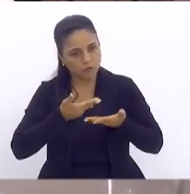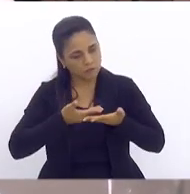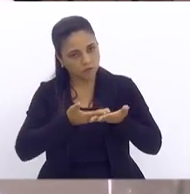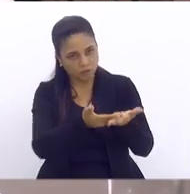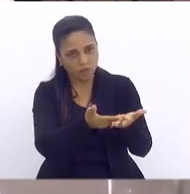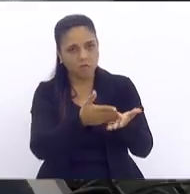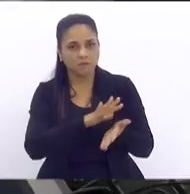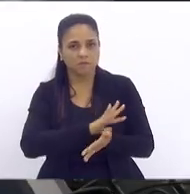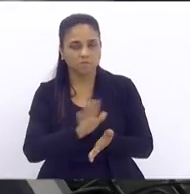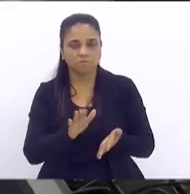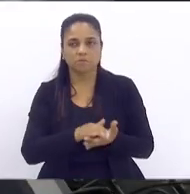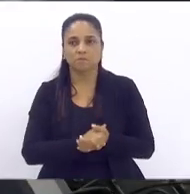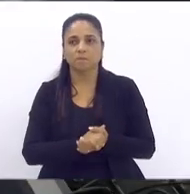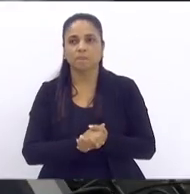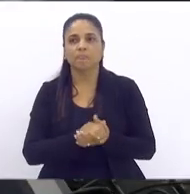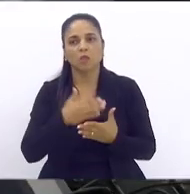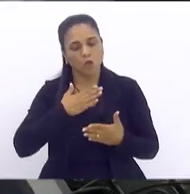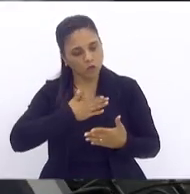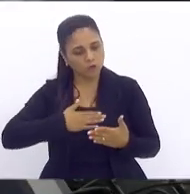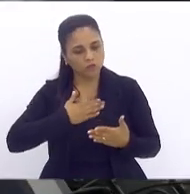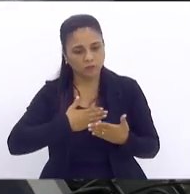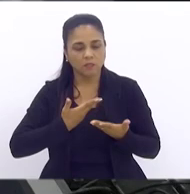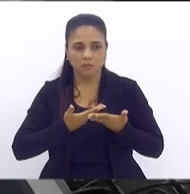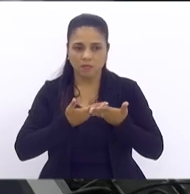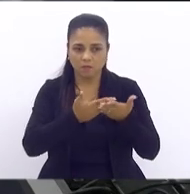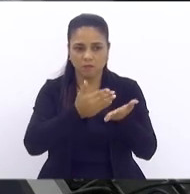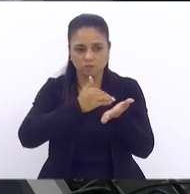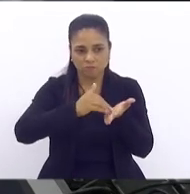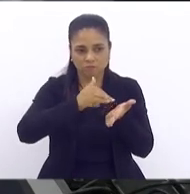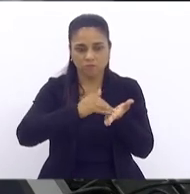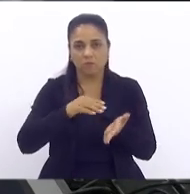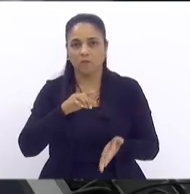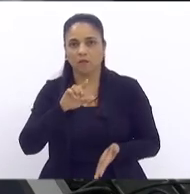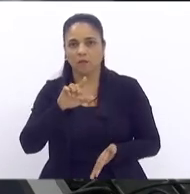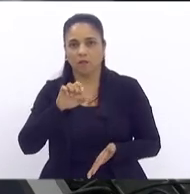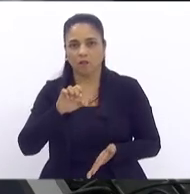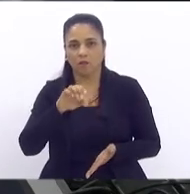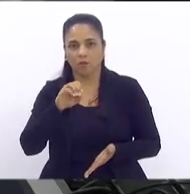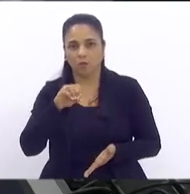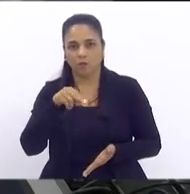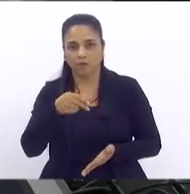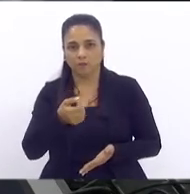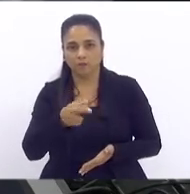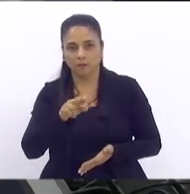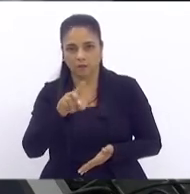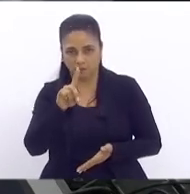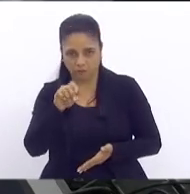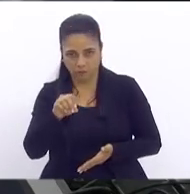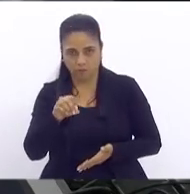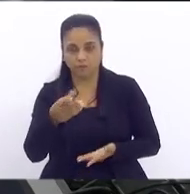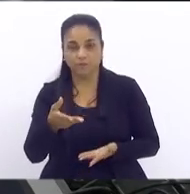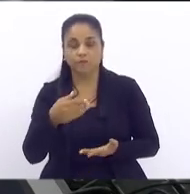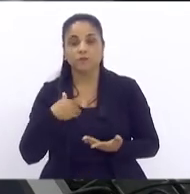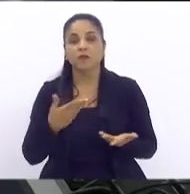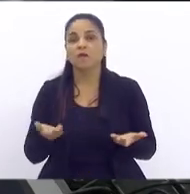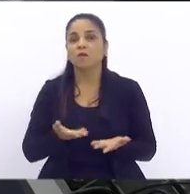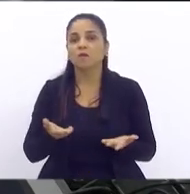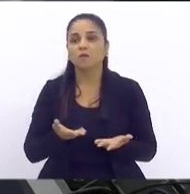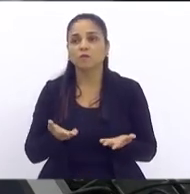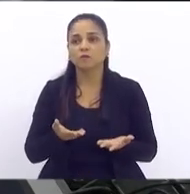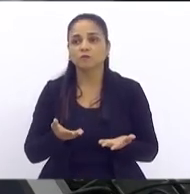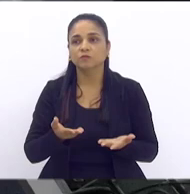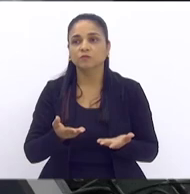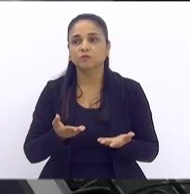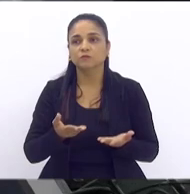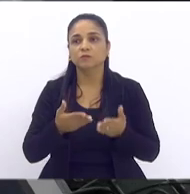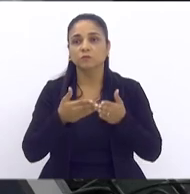solicitarem. Eu gostaria que encaminhasse para o nosso secretário, Leonardo. É só perguntar, esse navio São Luís está onde? Ele está atracado